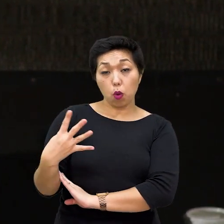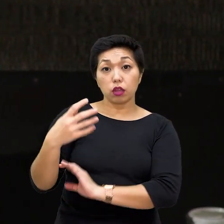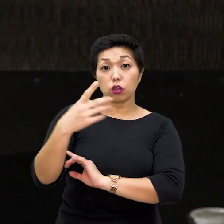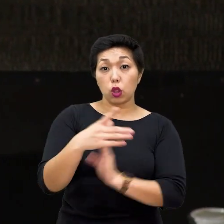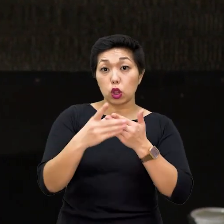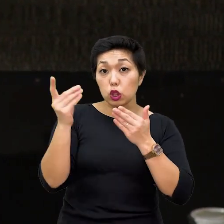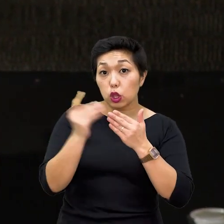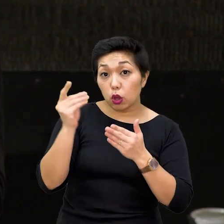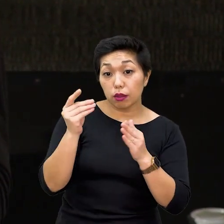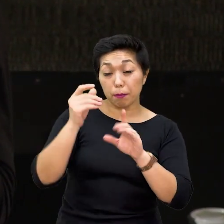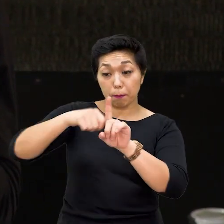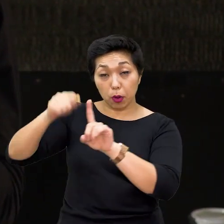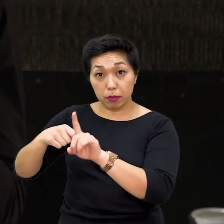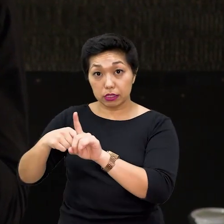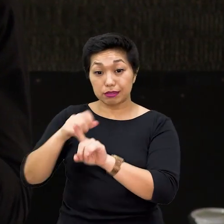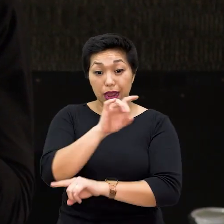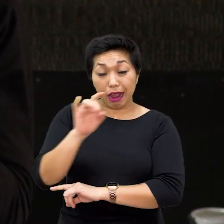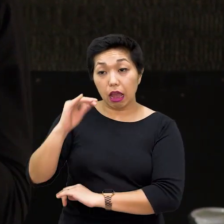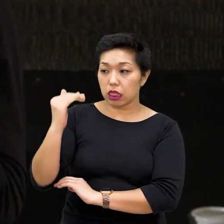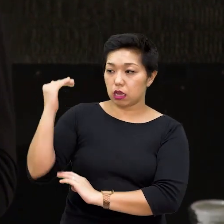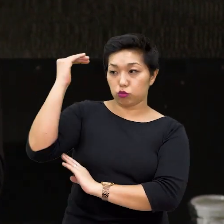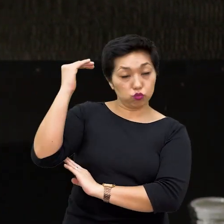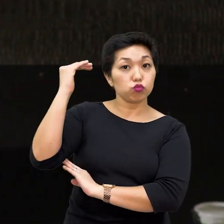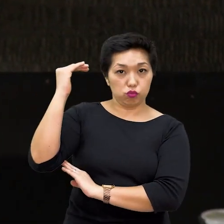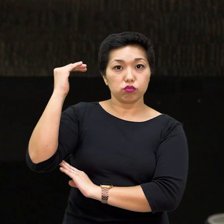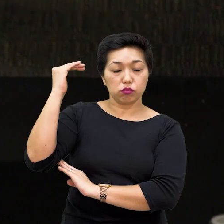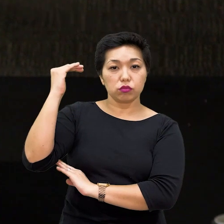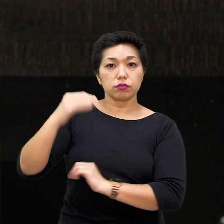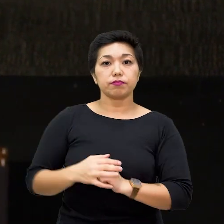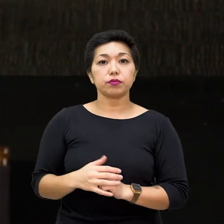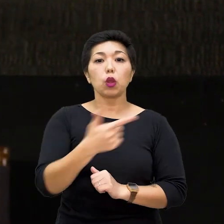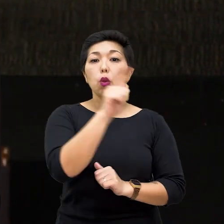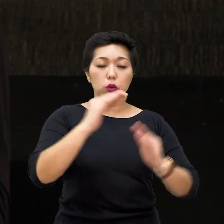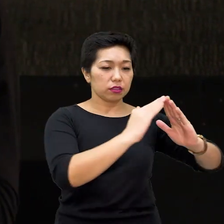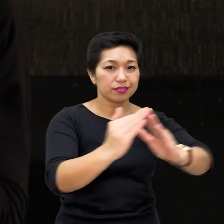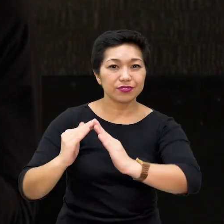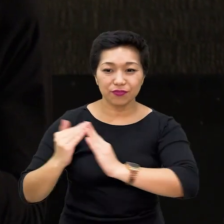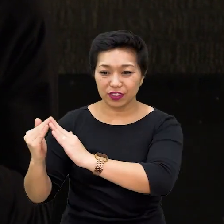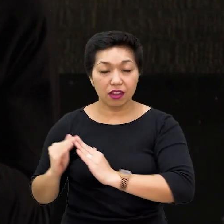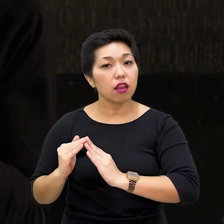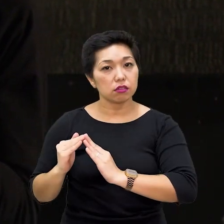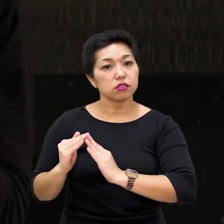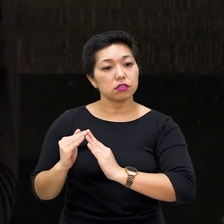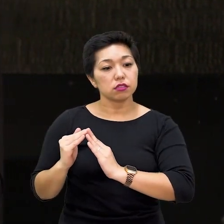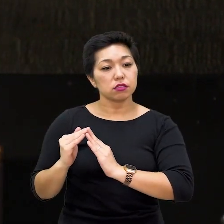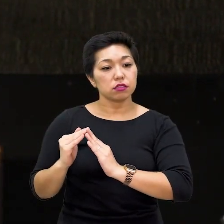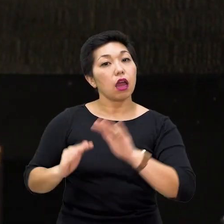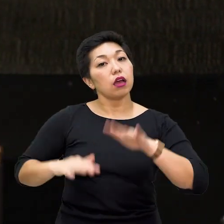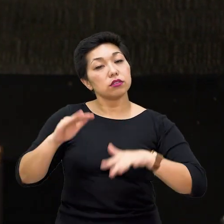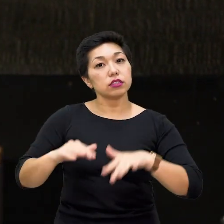$24 por mês por adulto. E em outras tantas vilas, aí